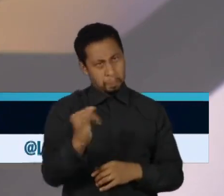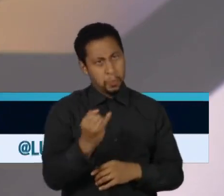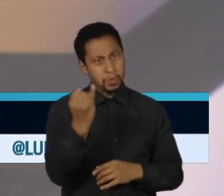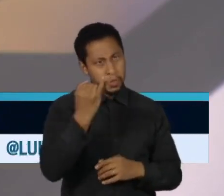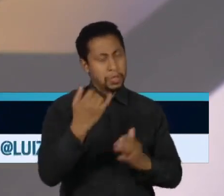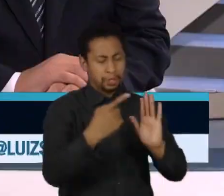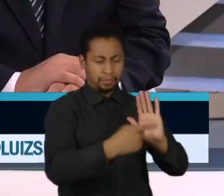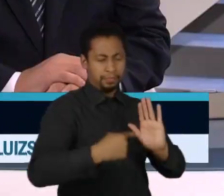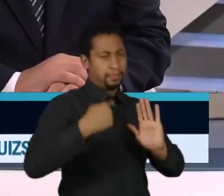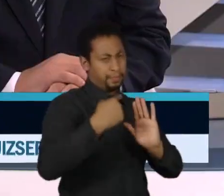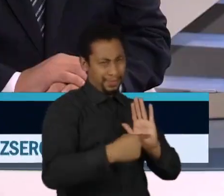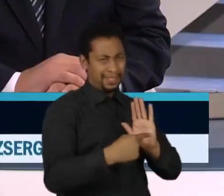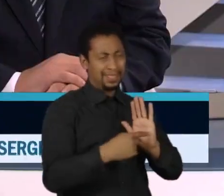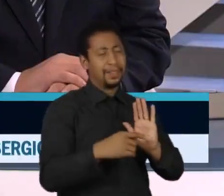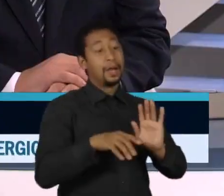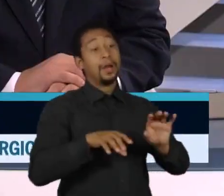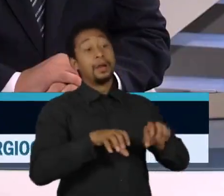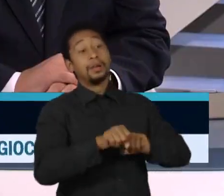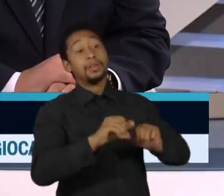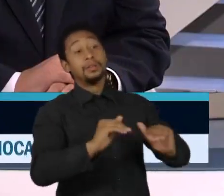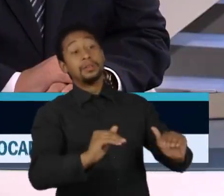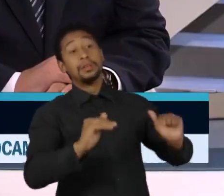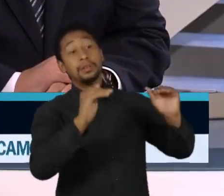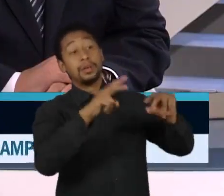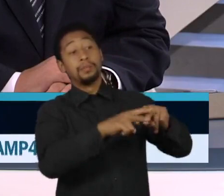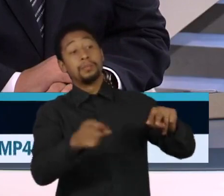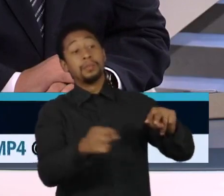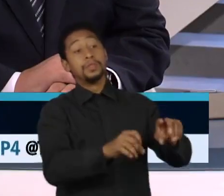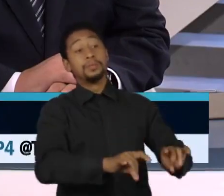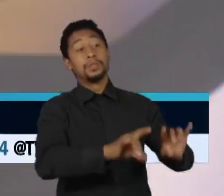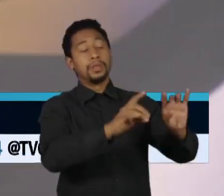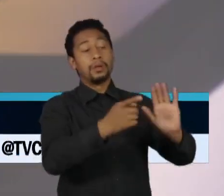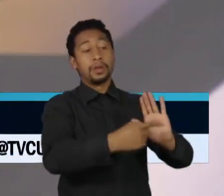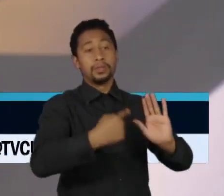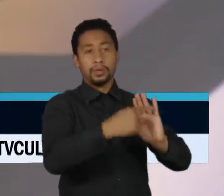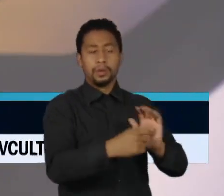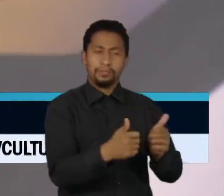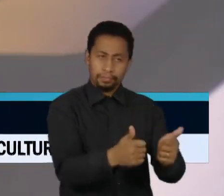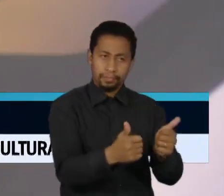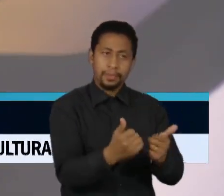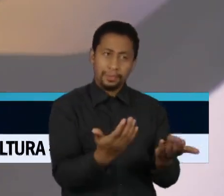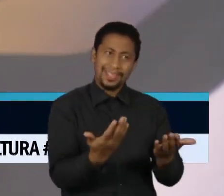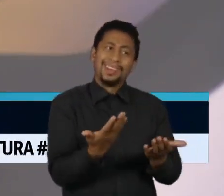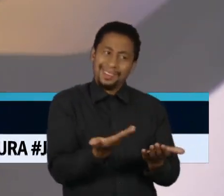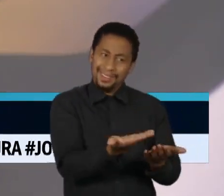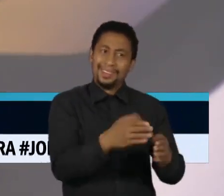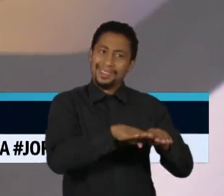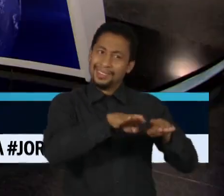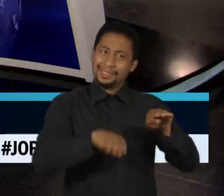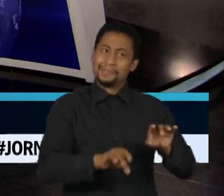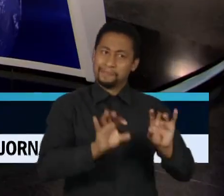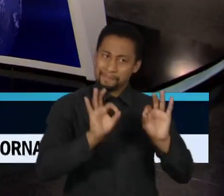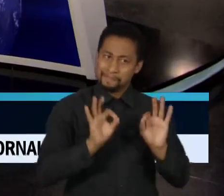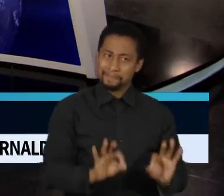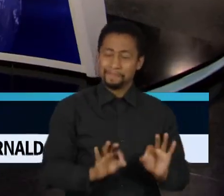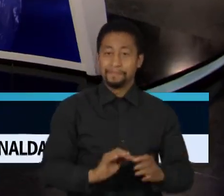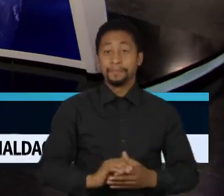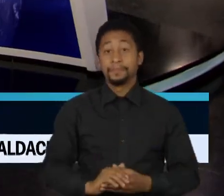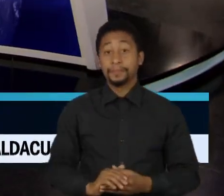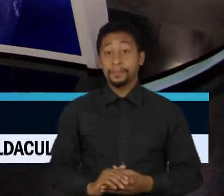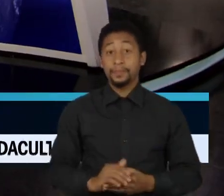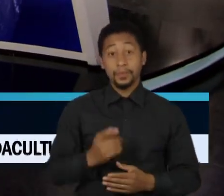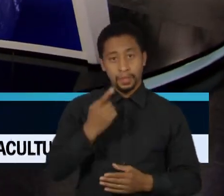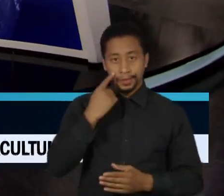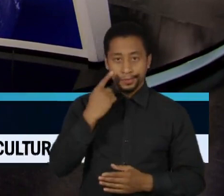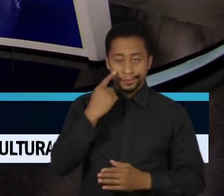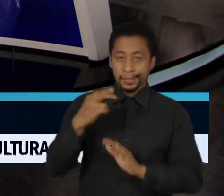uma correção de um contexto onde havia uma flagrante desigualdade. Agora, a gente está falando de um sistema